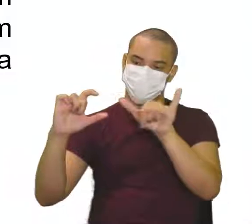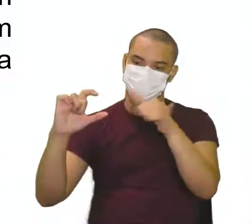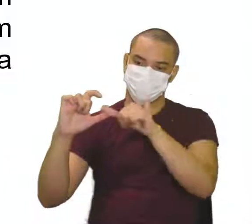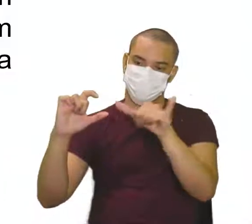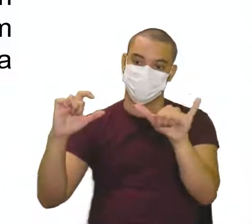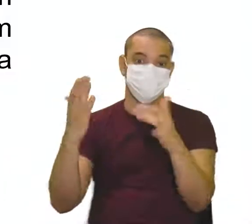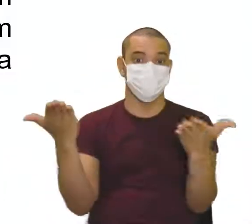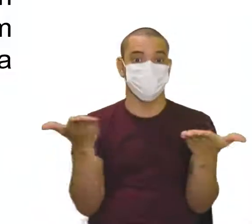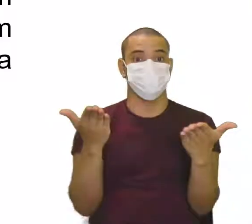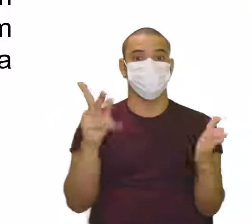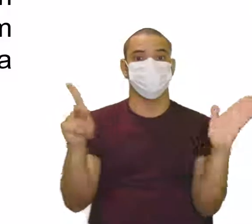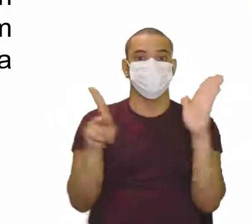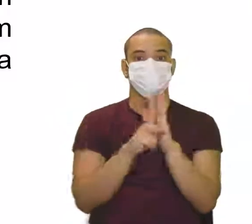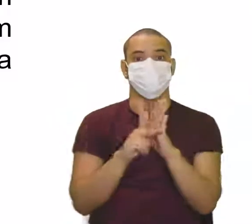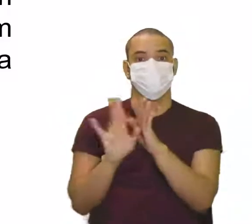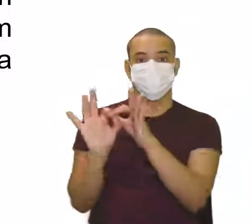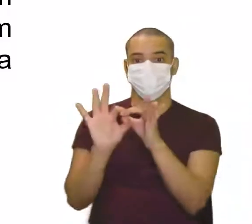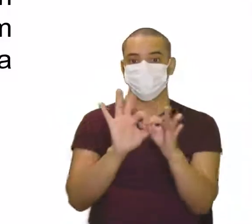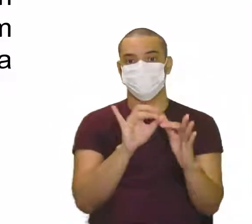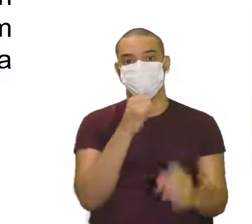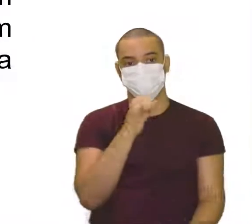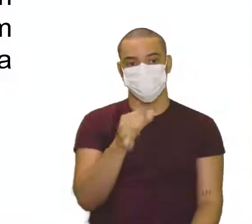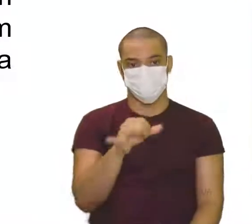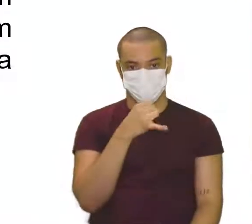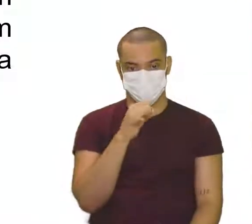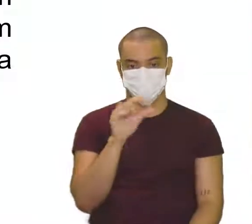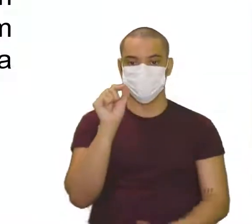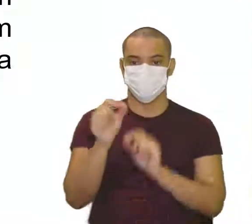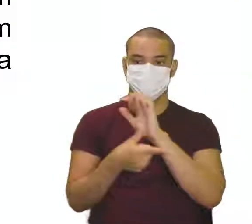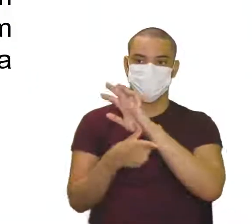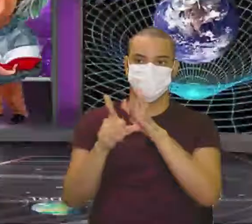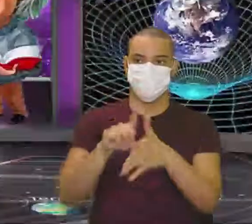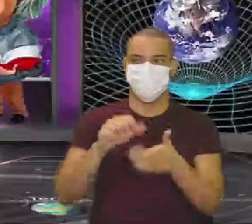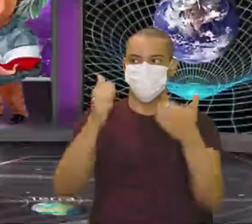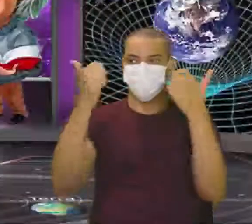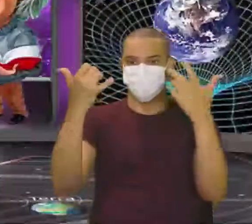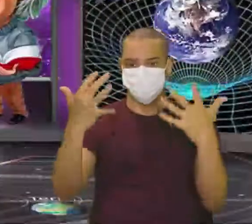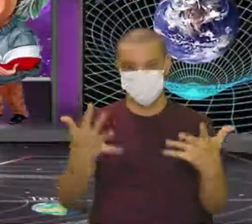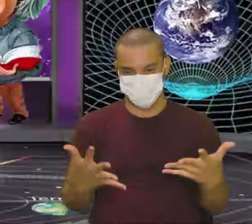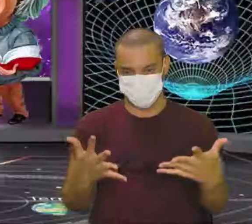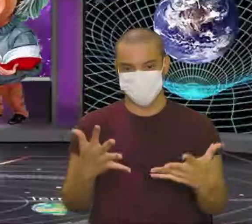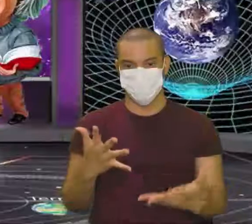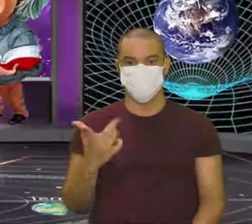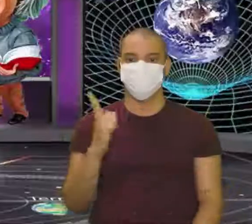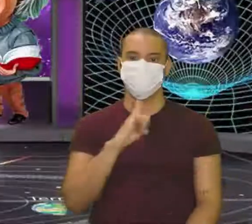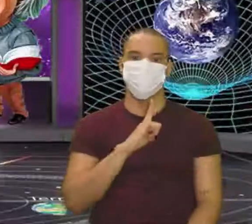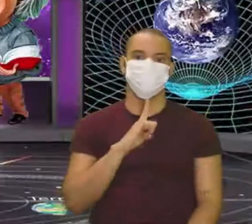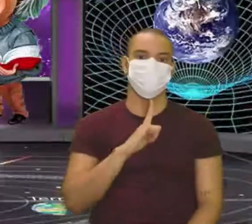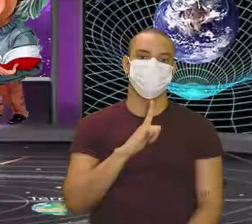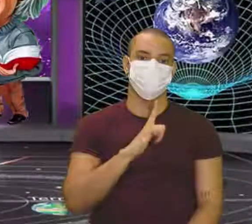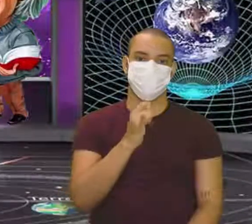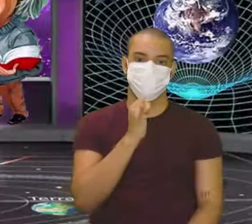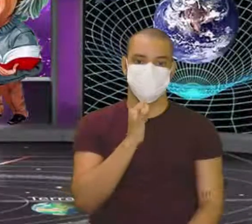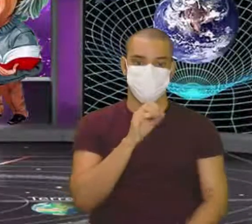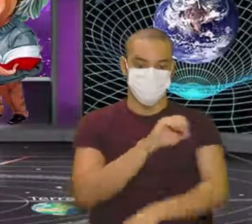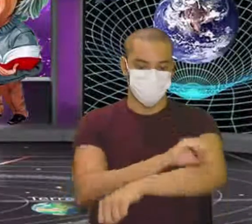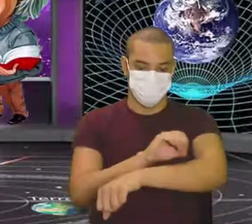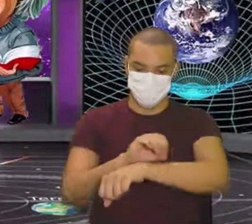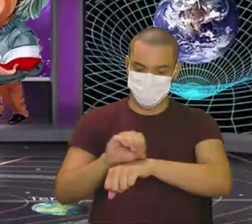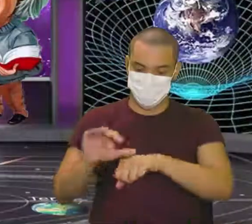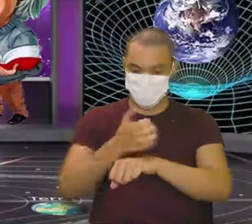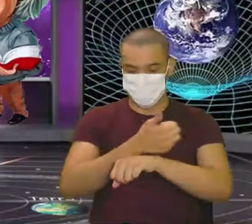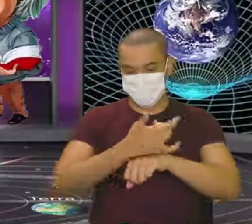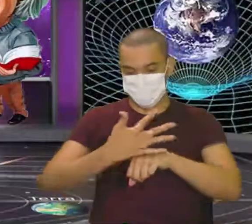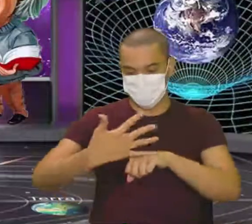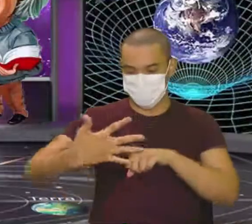produzido por corrente. O que eu falei para vocês, né? Que quando você tem lá um condutor e ele é percorrido